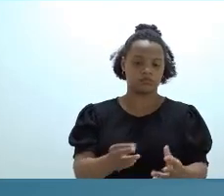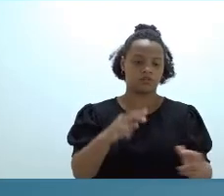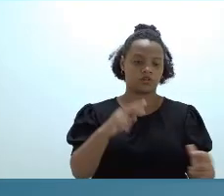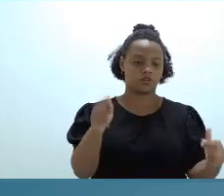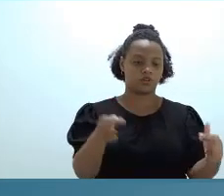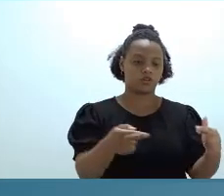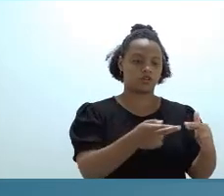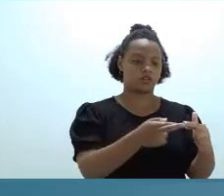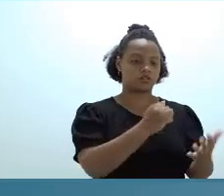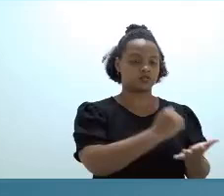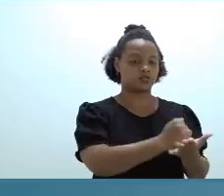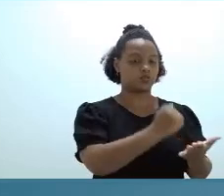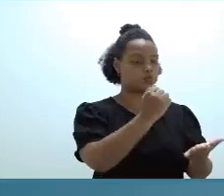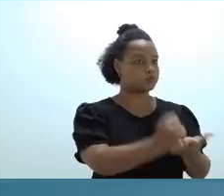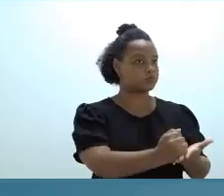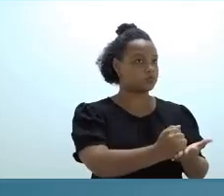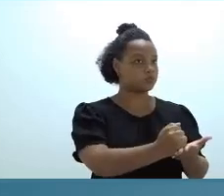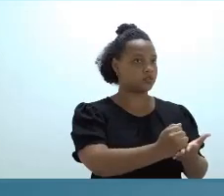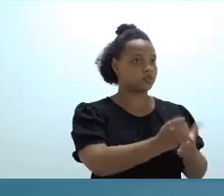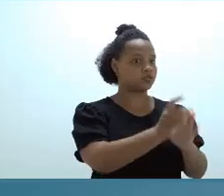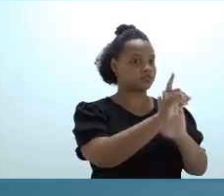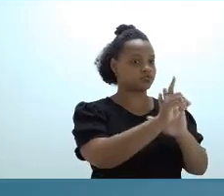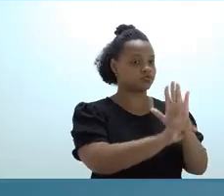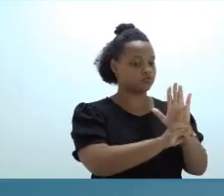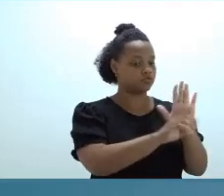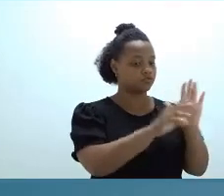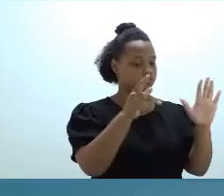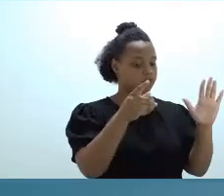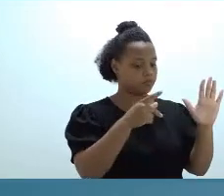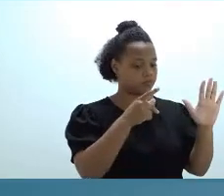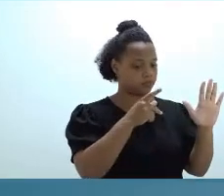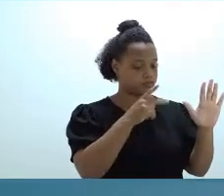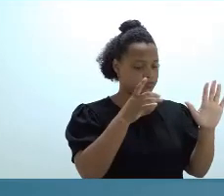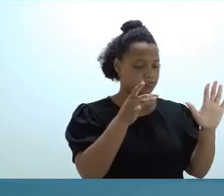Relação contratual de direito privado.